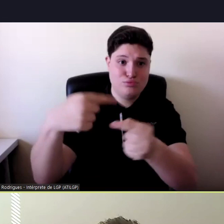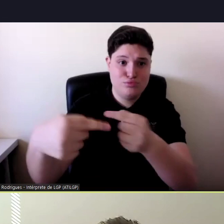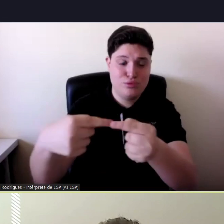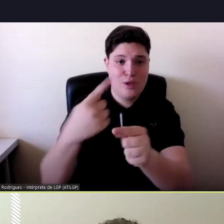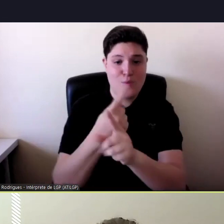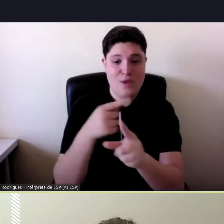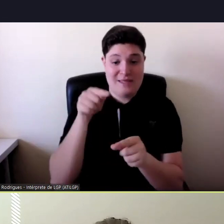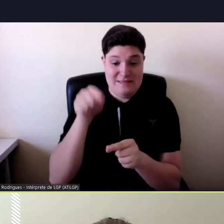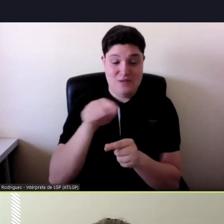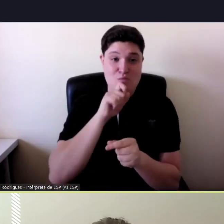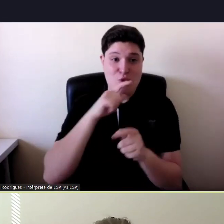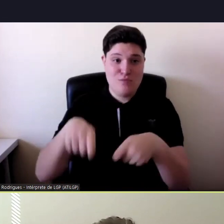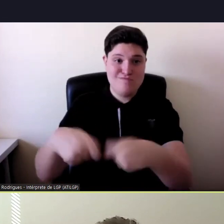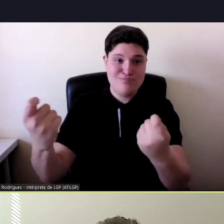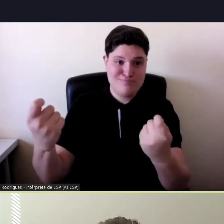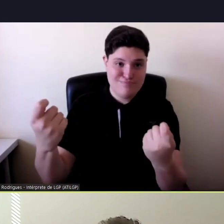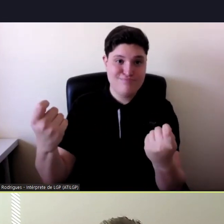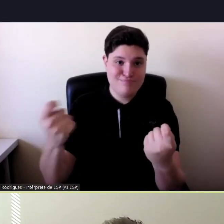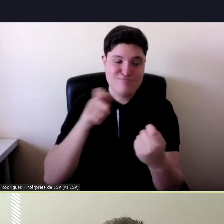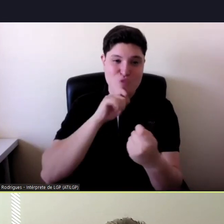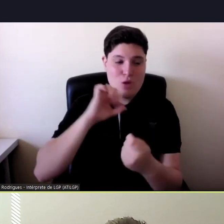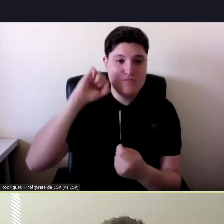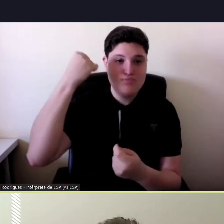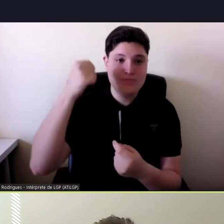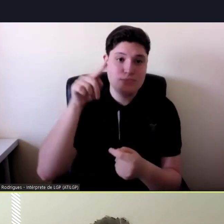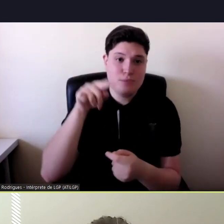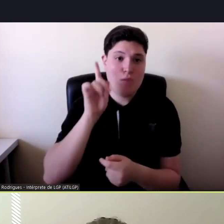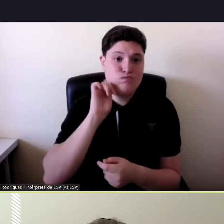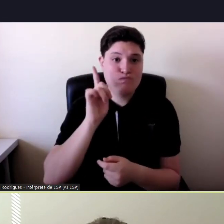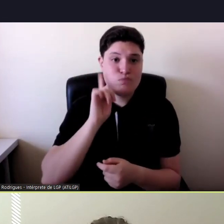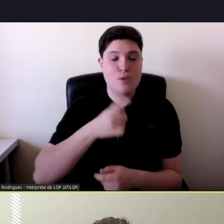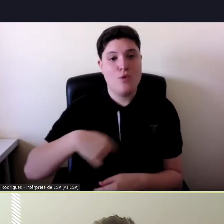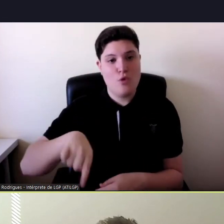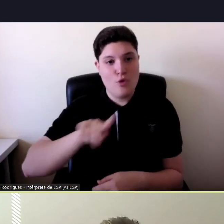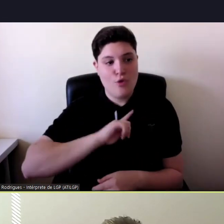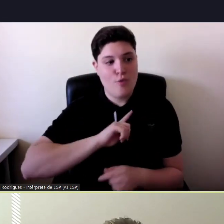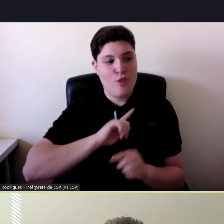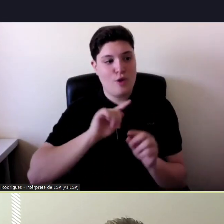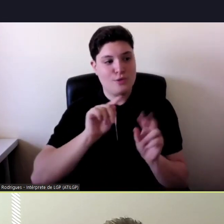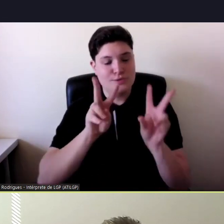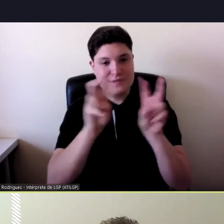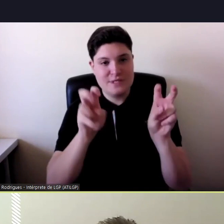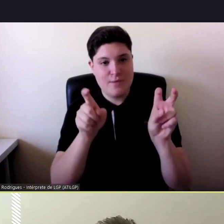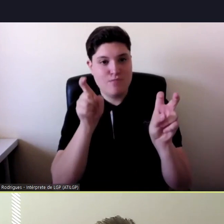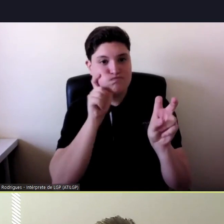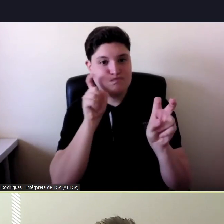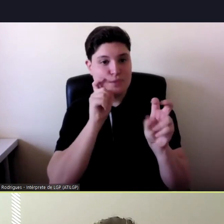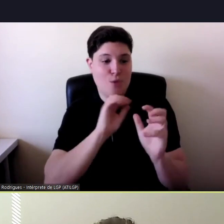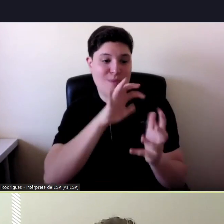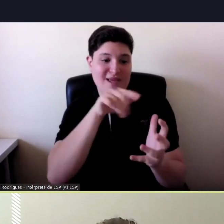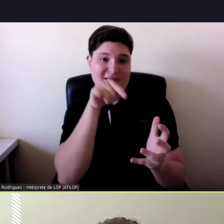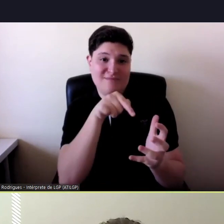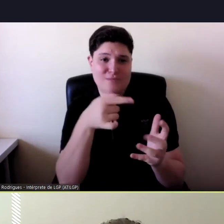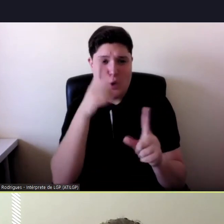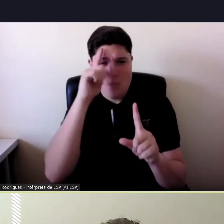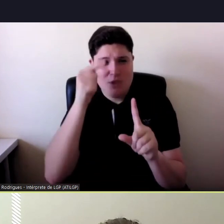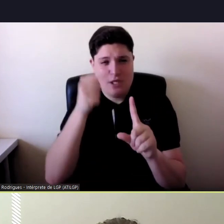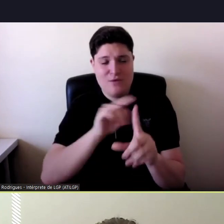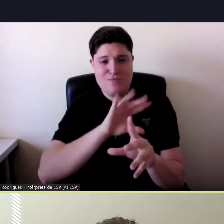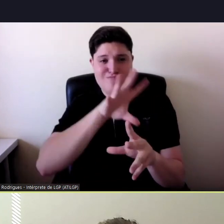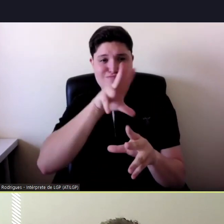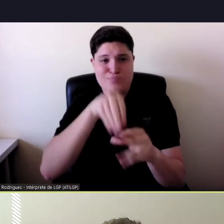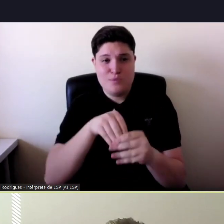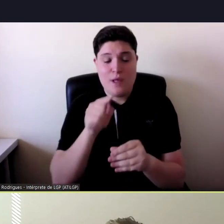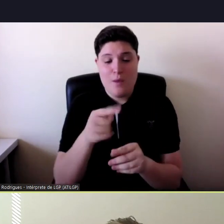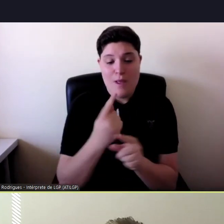risco e, claro, que para isso é fundamental nós defendermos o nosso planeta e esse é o grande objetivo. Porque o planeta em